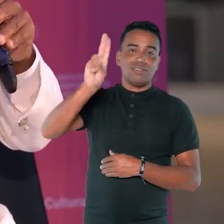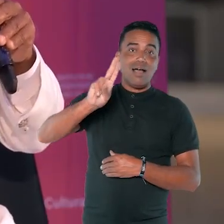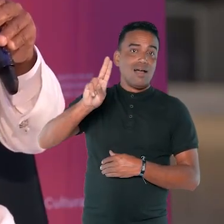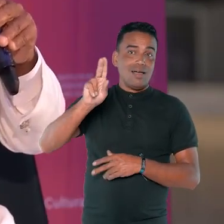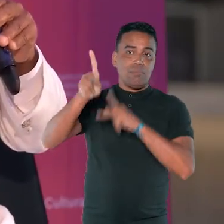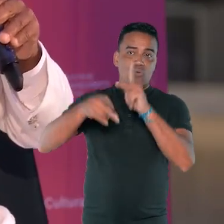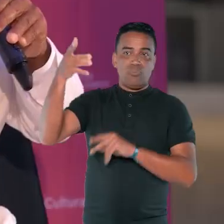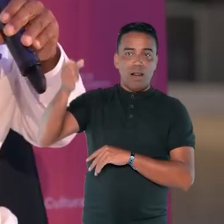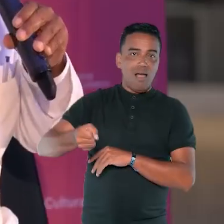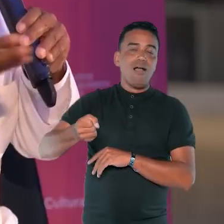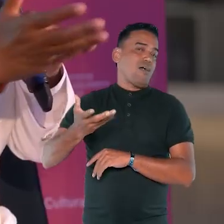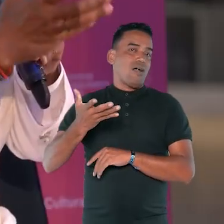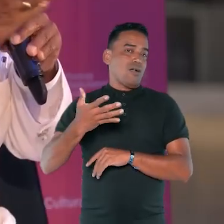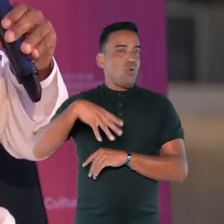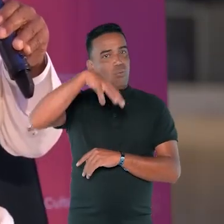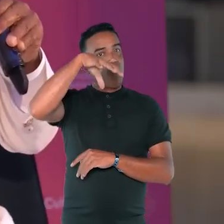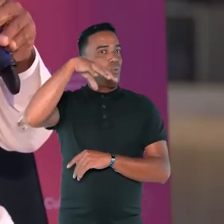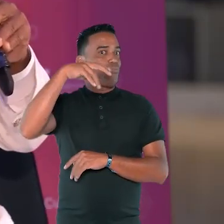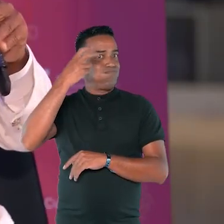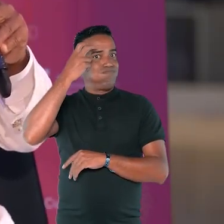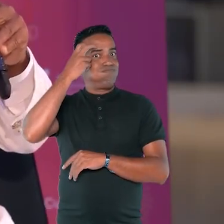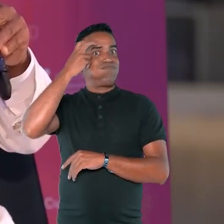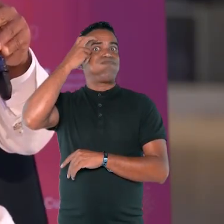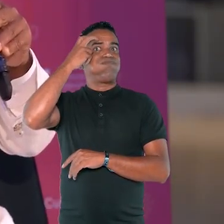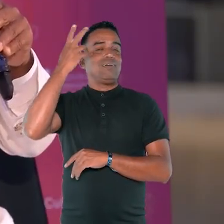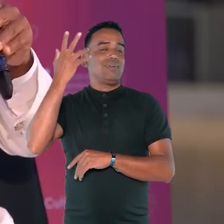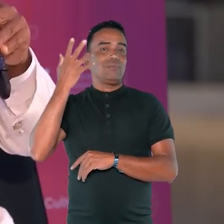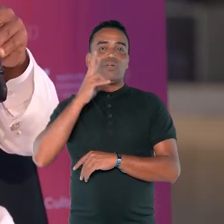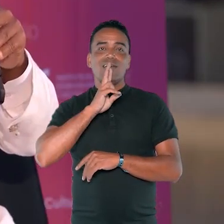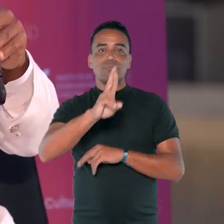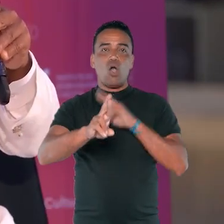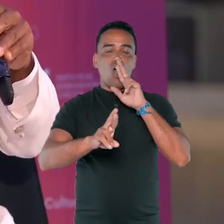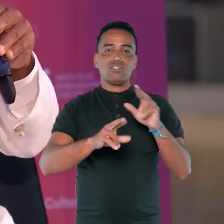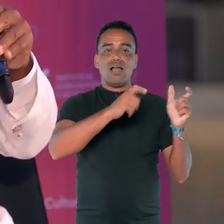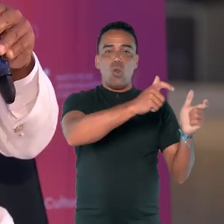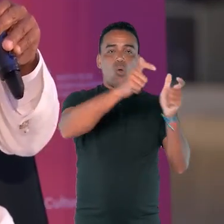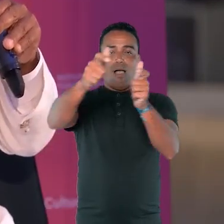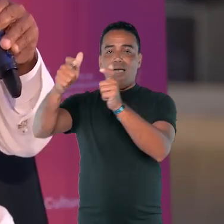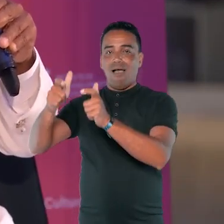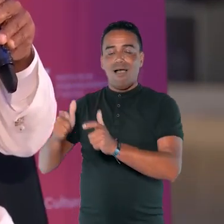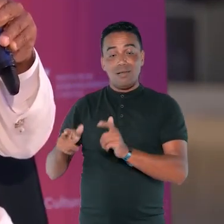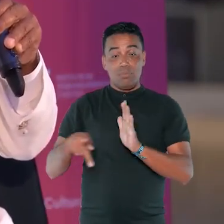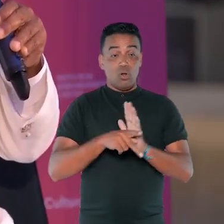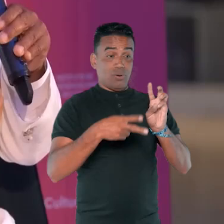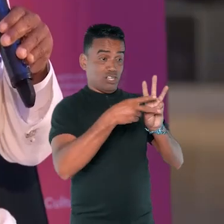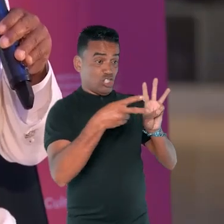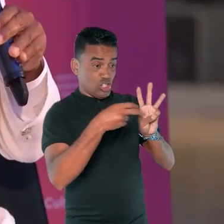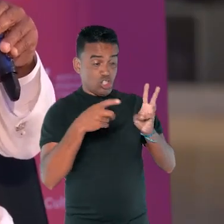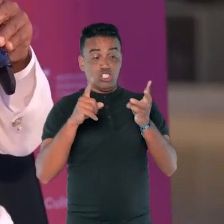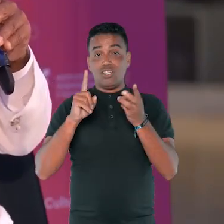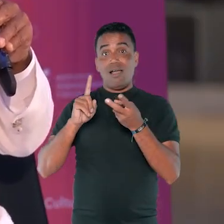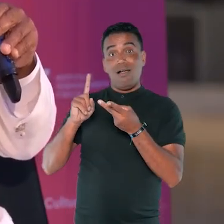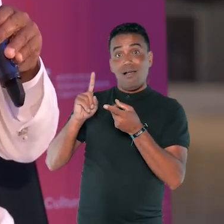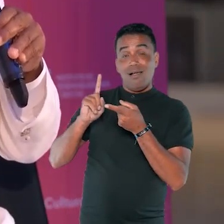tal, porque as respostas elas vêm de vários lugares, vêm dos poetas indígenas, vêm dos poetas